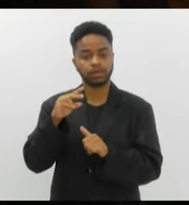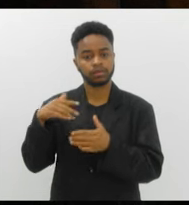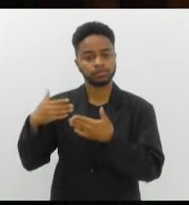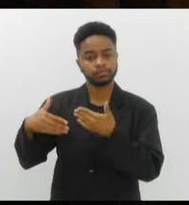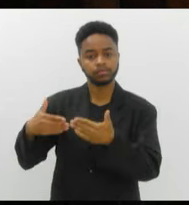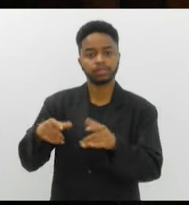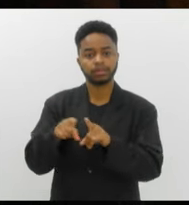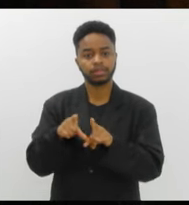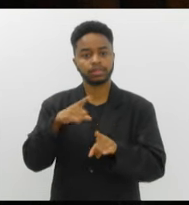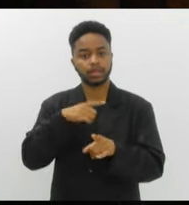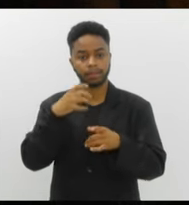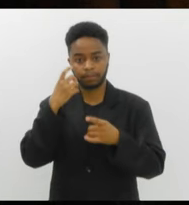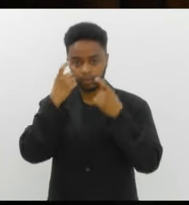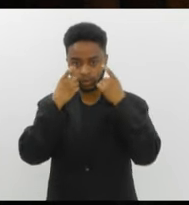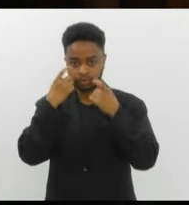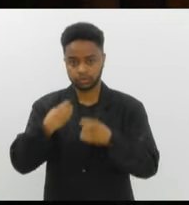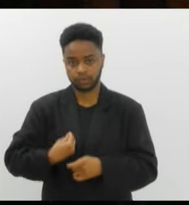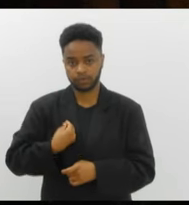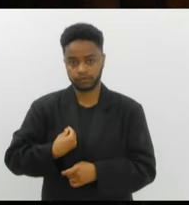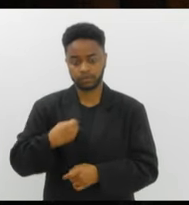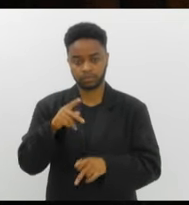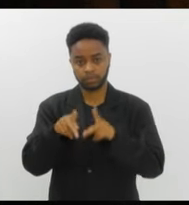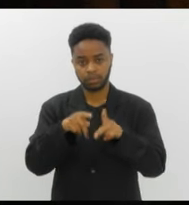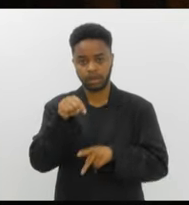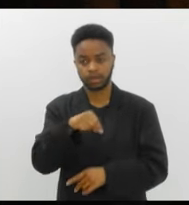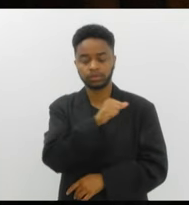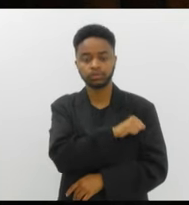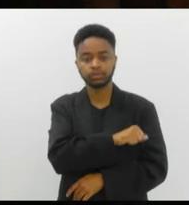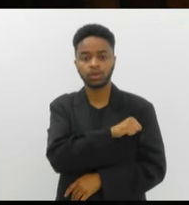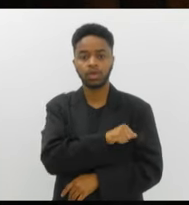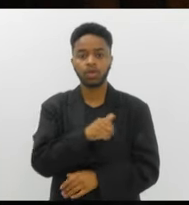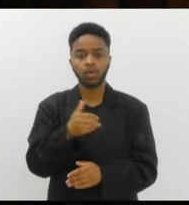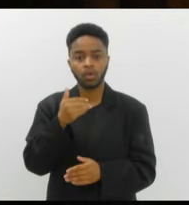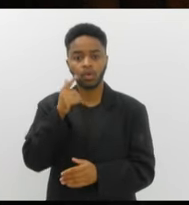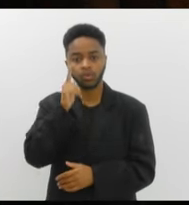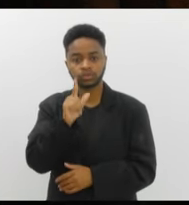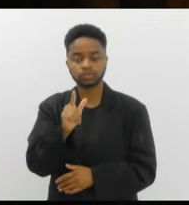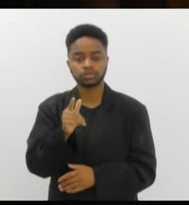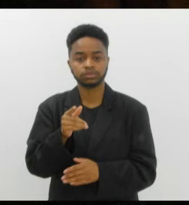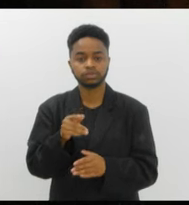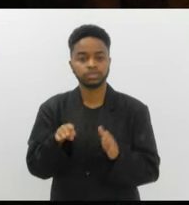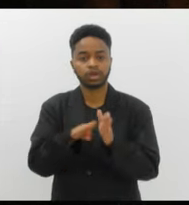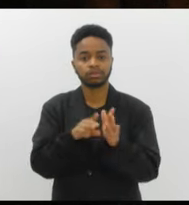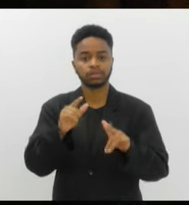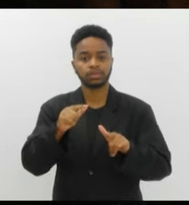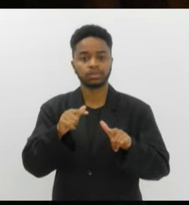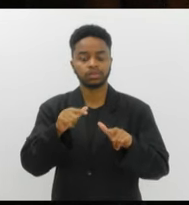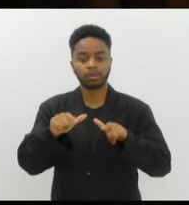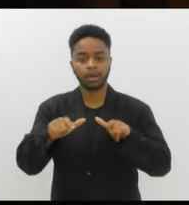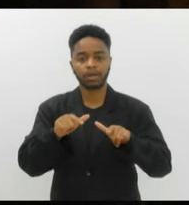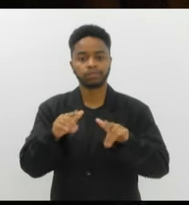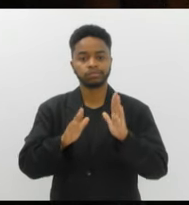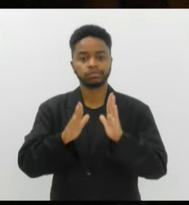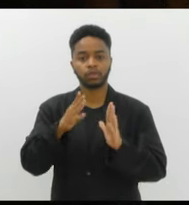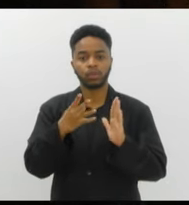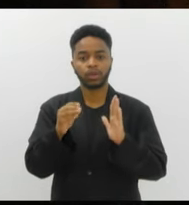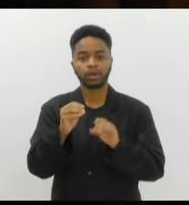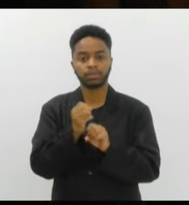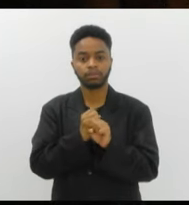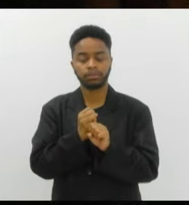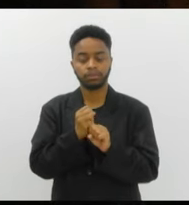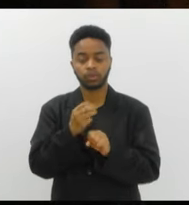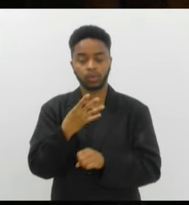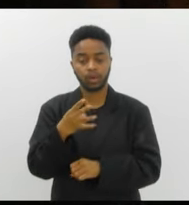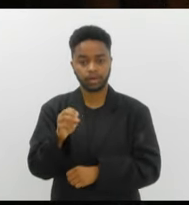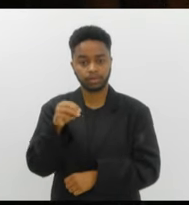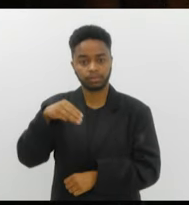com a vida da população da cidade do Rio de Janeiro, né, elas passaram a chegar no seu trabalho em 40 minutos. Sair de casa mais tarde,